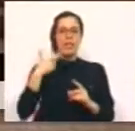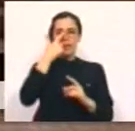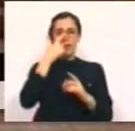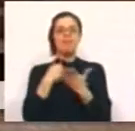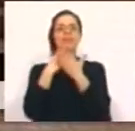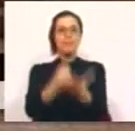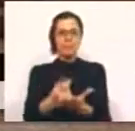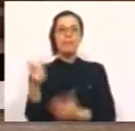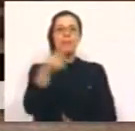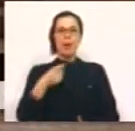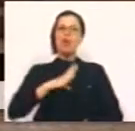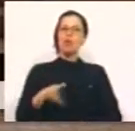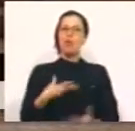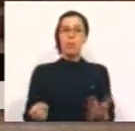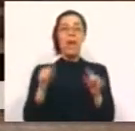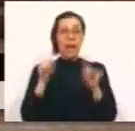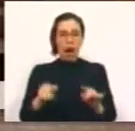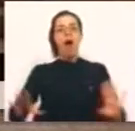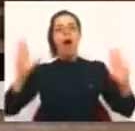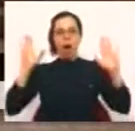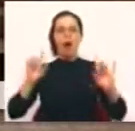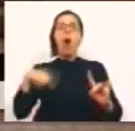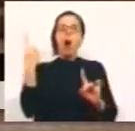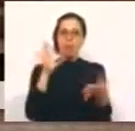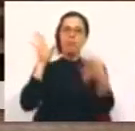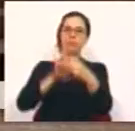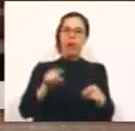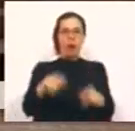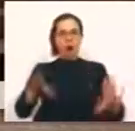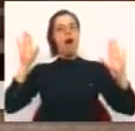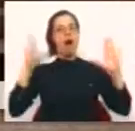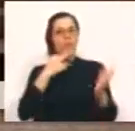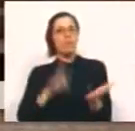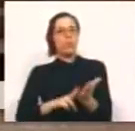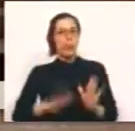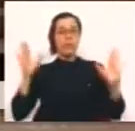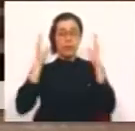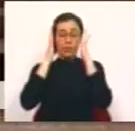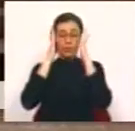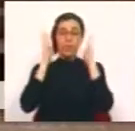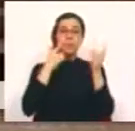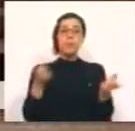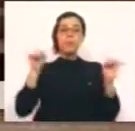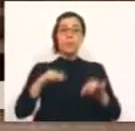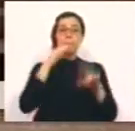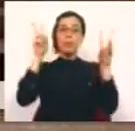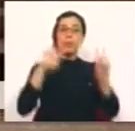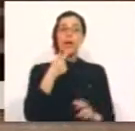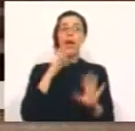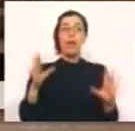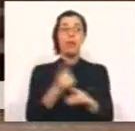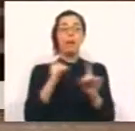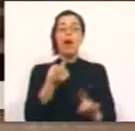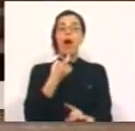contribuir para a paz no mundo. Isso sim seria oportuno, isso sim teria razão. Mas voltamos hoje a falar de Abril